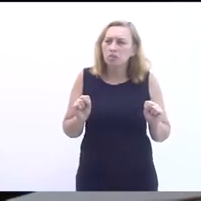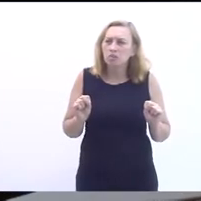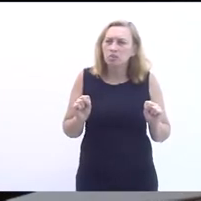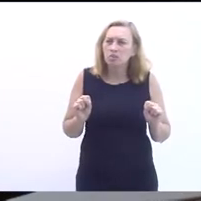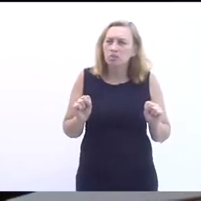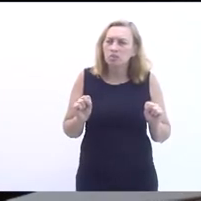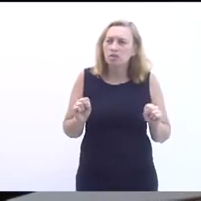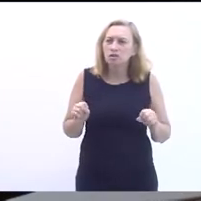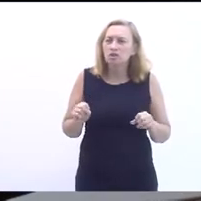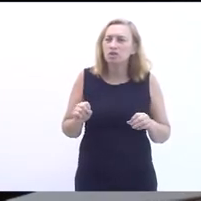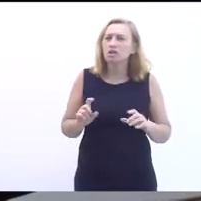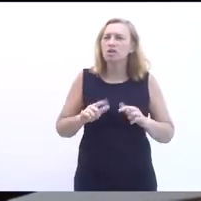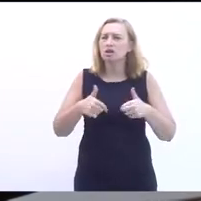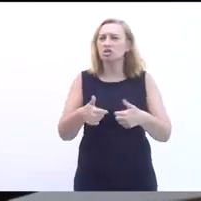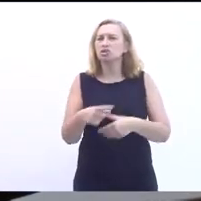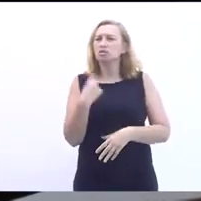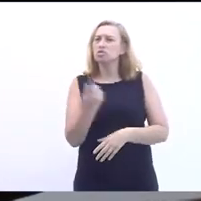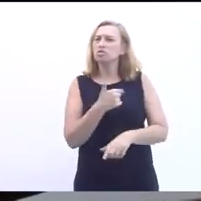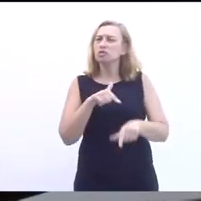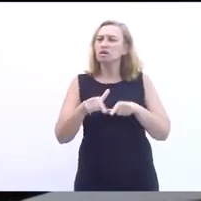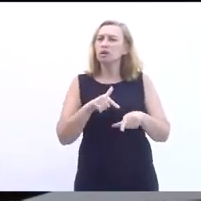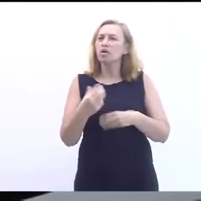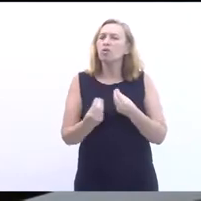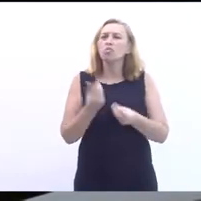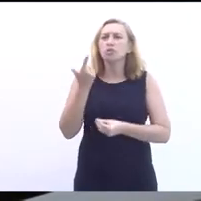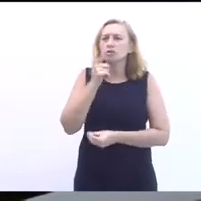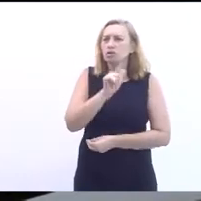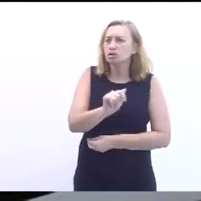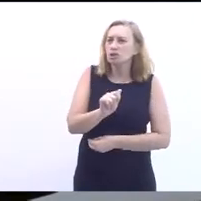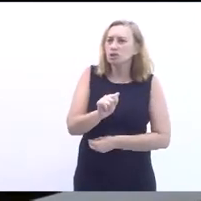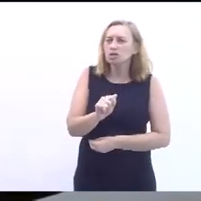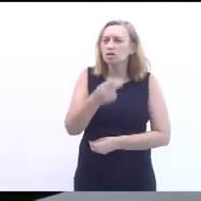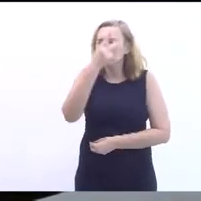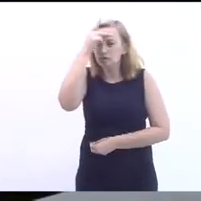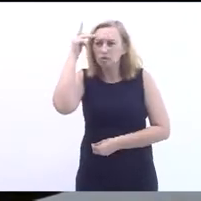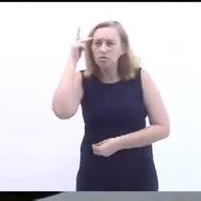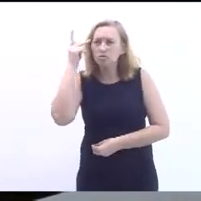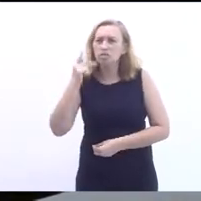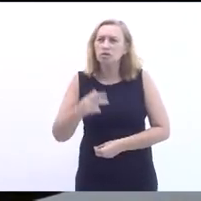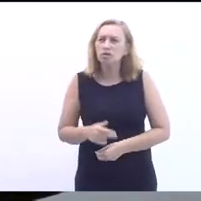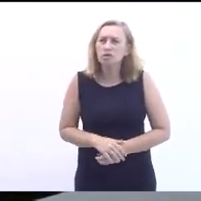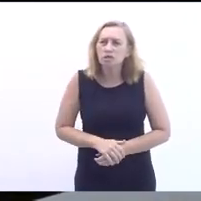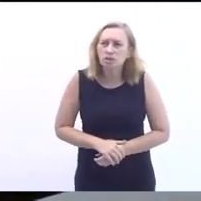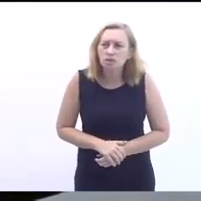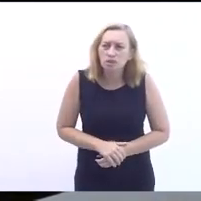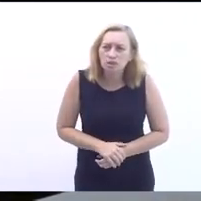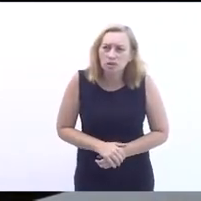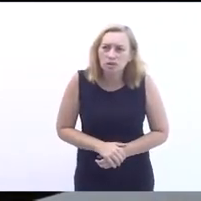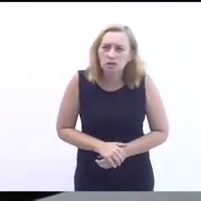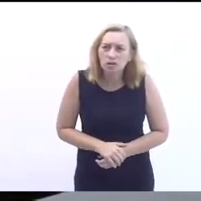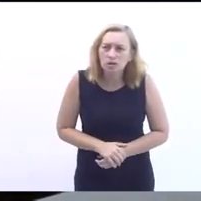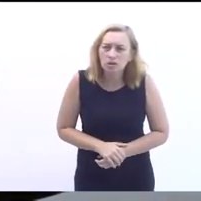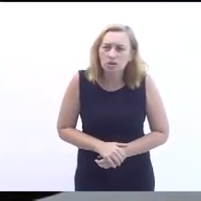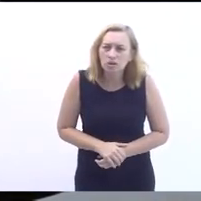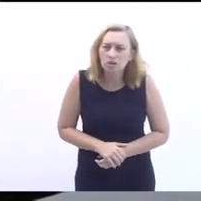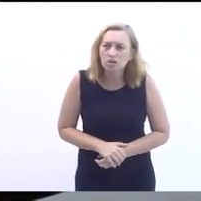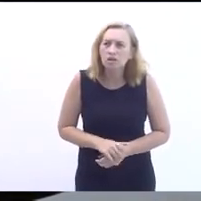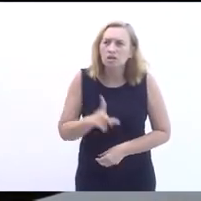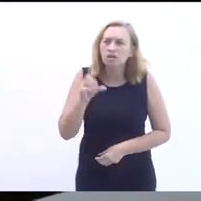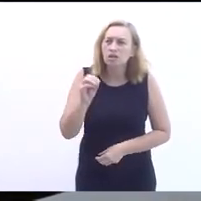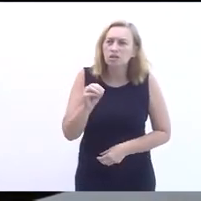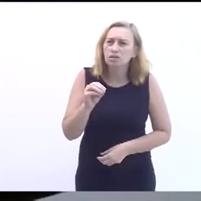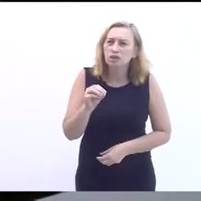o nosso trabalho como que a gente consegue dar voz a pessoas que ativam a tudo desde cedo